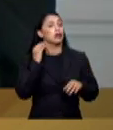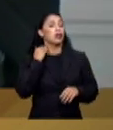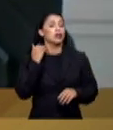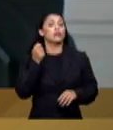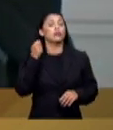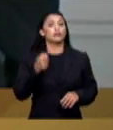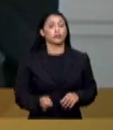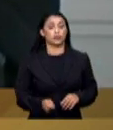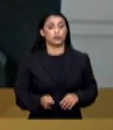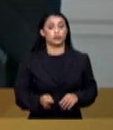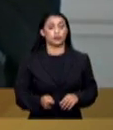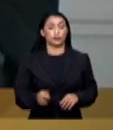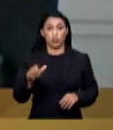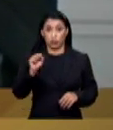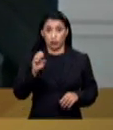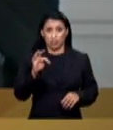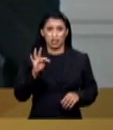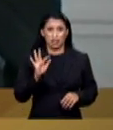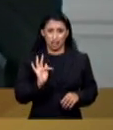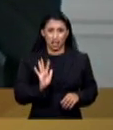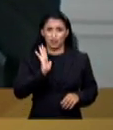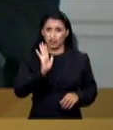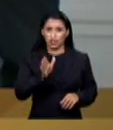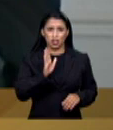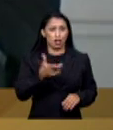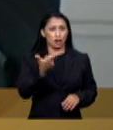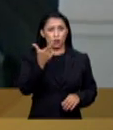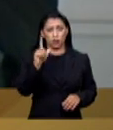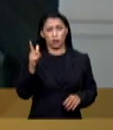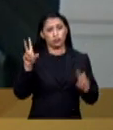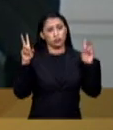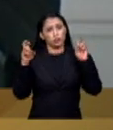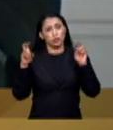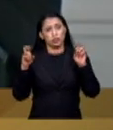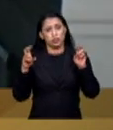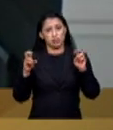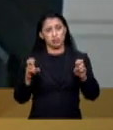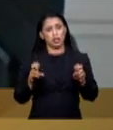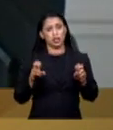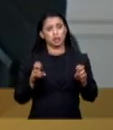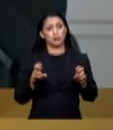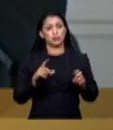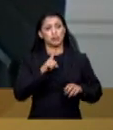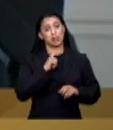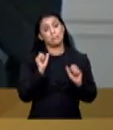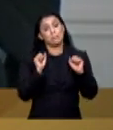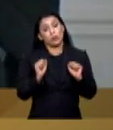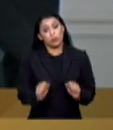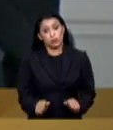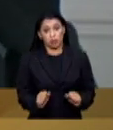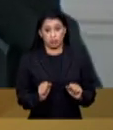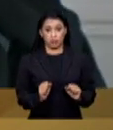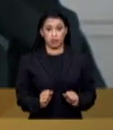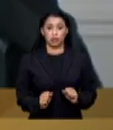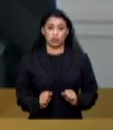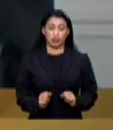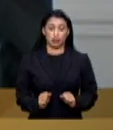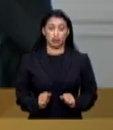E o Supremo Tribunal Federal, em mais de uma ocasião, nesses aspectos de faculdade, da possibilidade